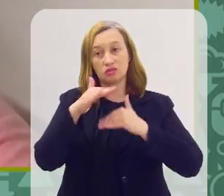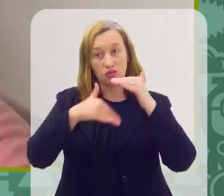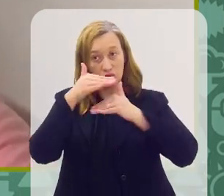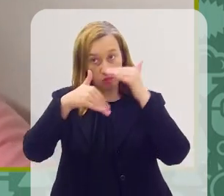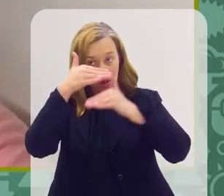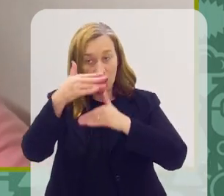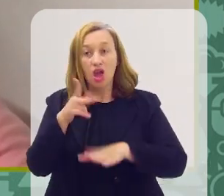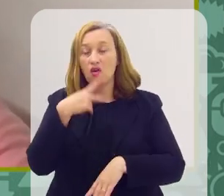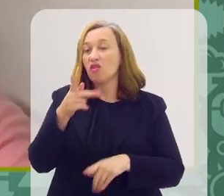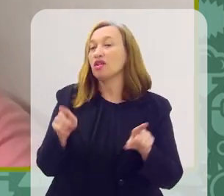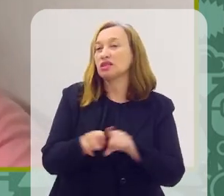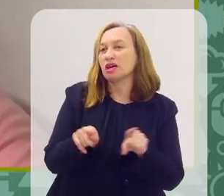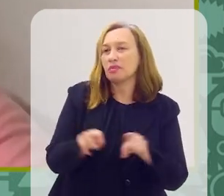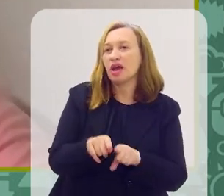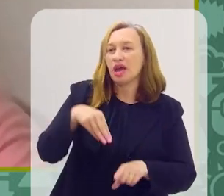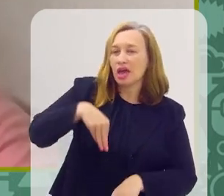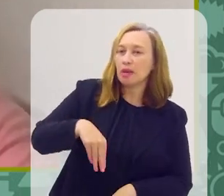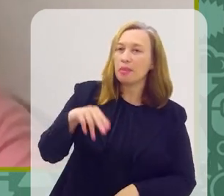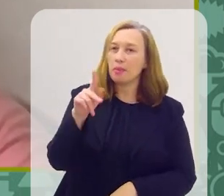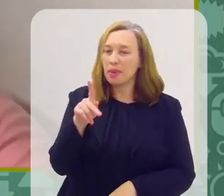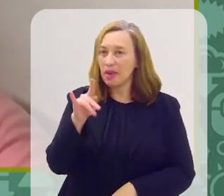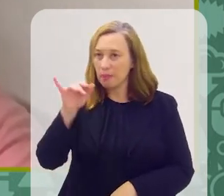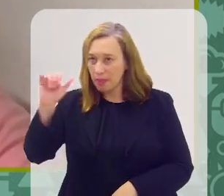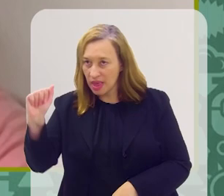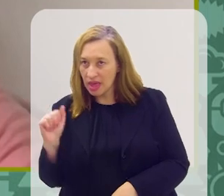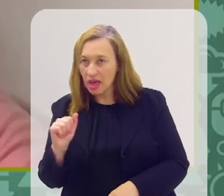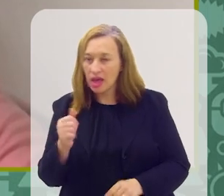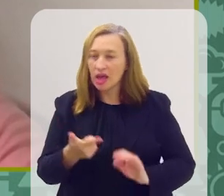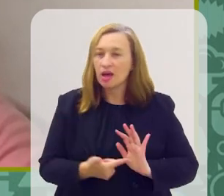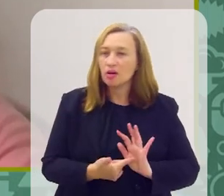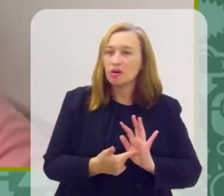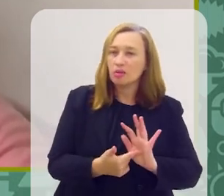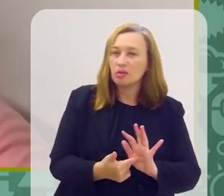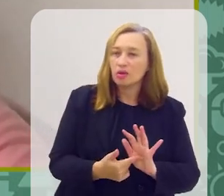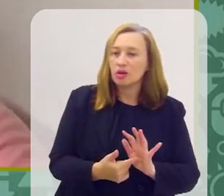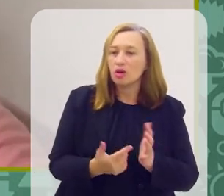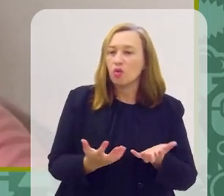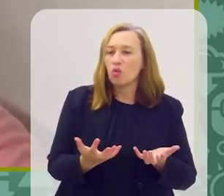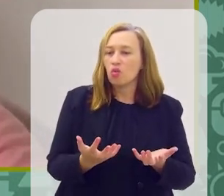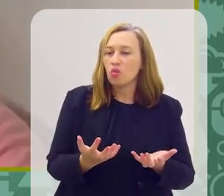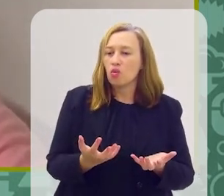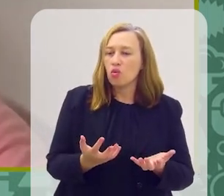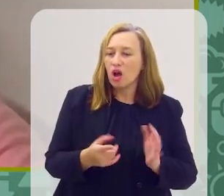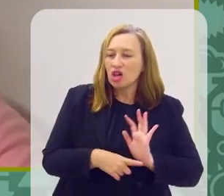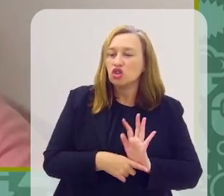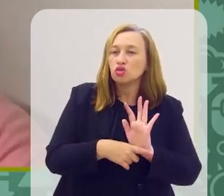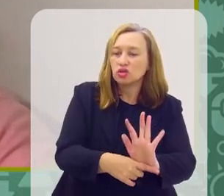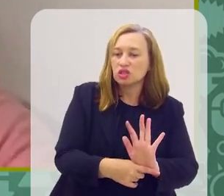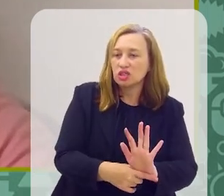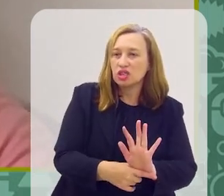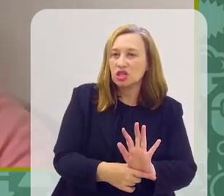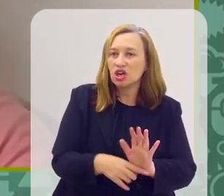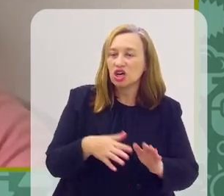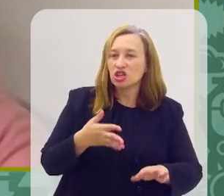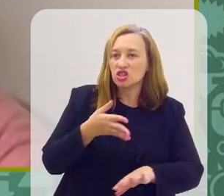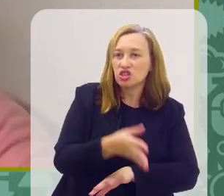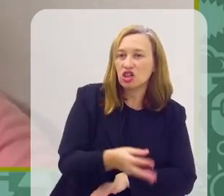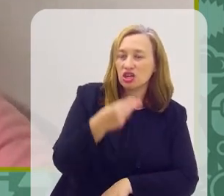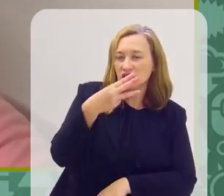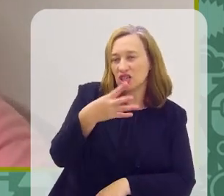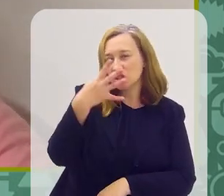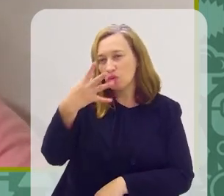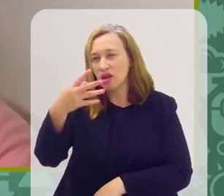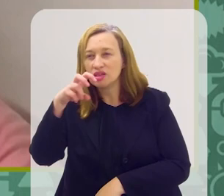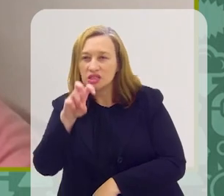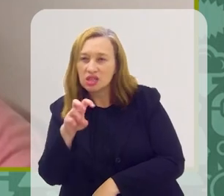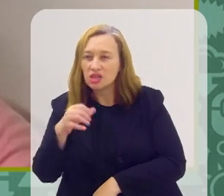de desenvolvimento. Eu falo também que a MPB, ela busca justamente funcionar como um antídoto, que chega ali por volta